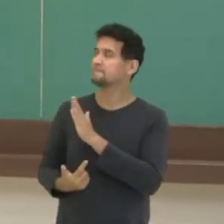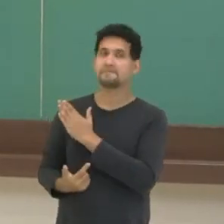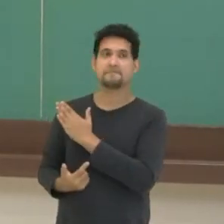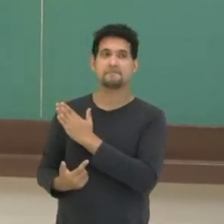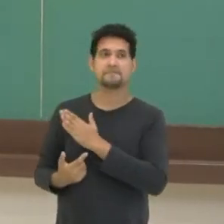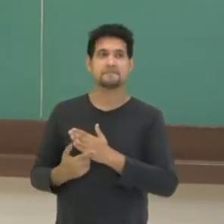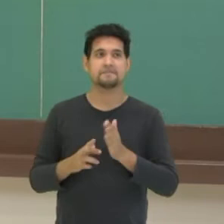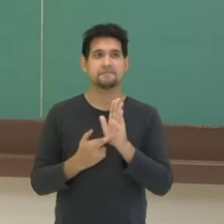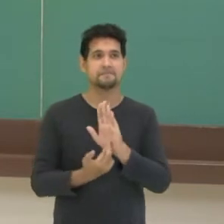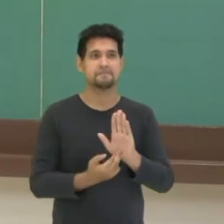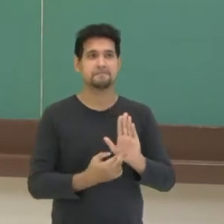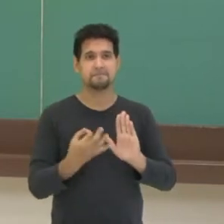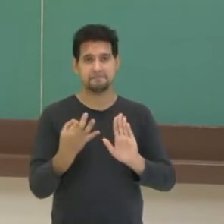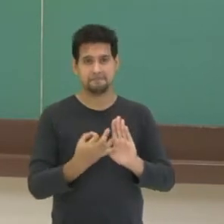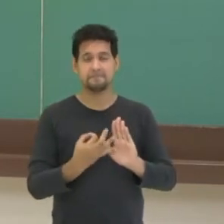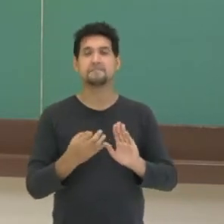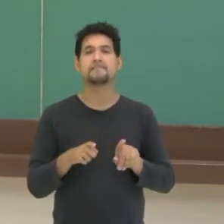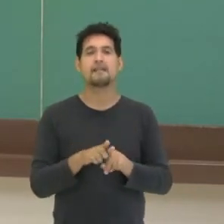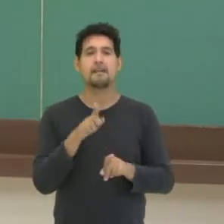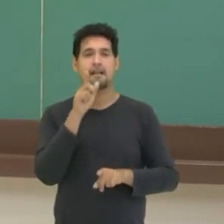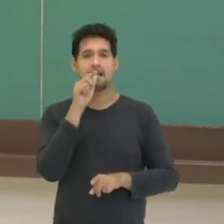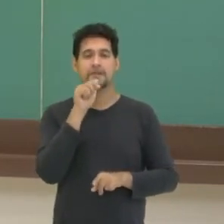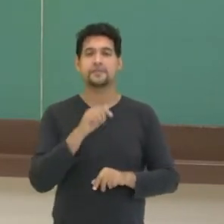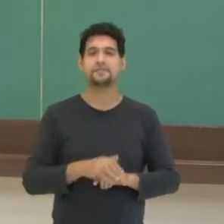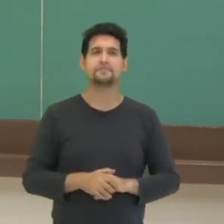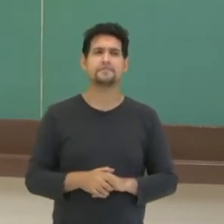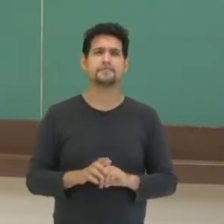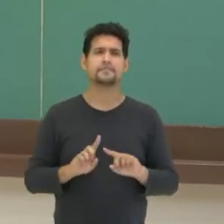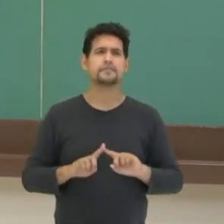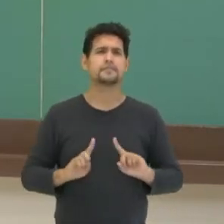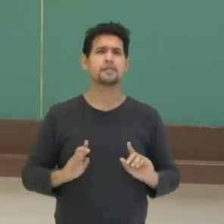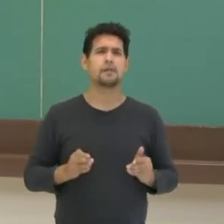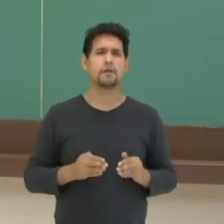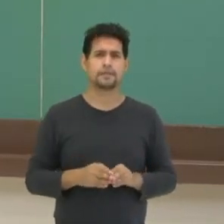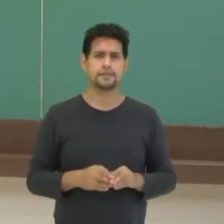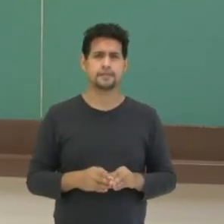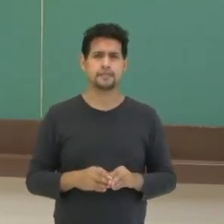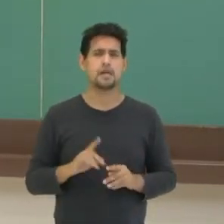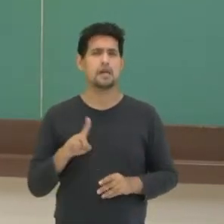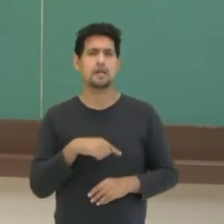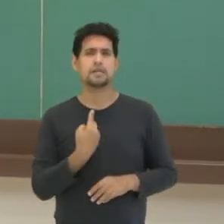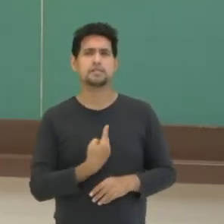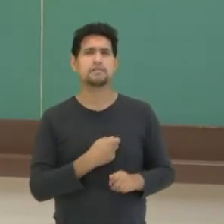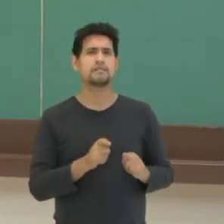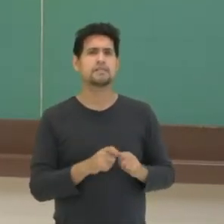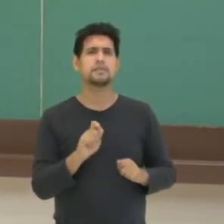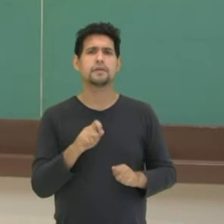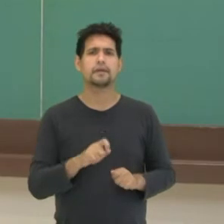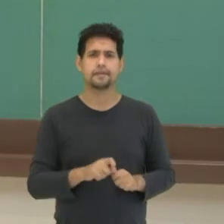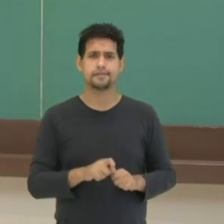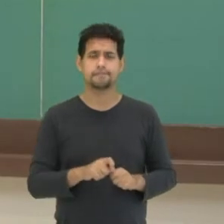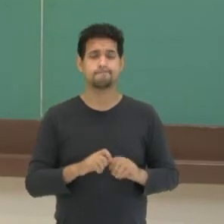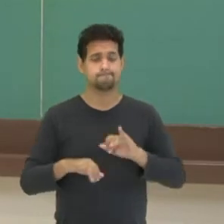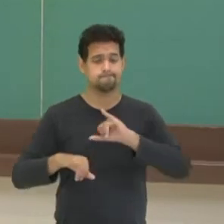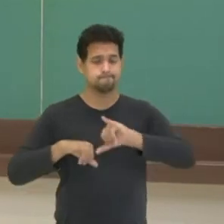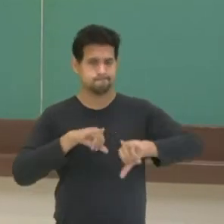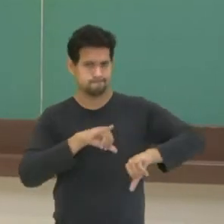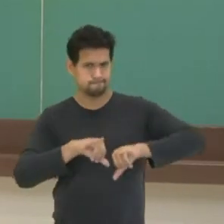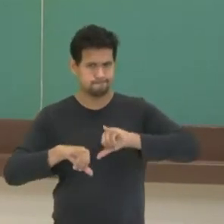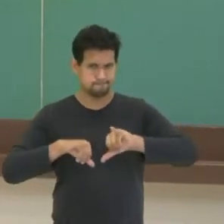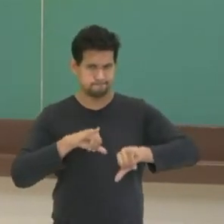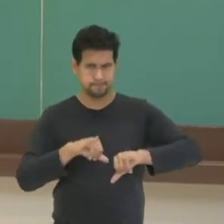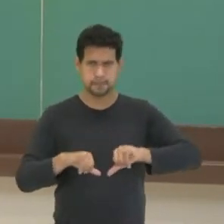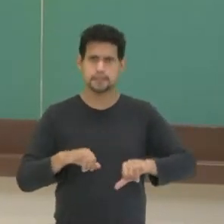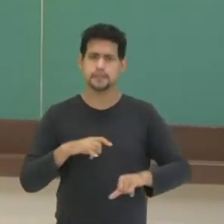uma representação da substância água. Agora, a partir de agora, vamos trabalhar com substâncias químicas que